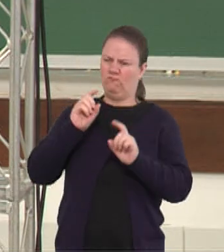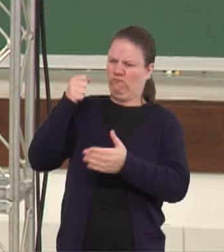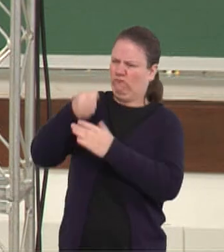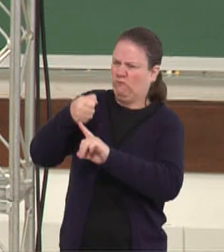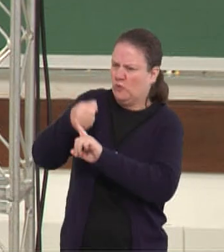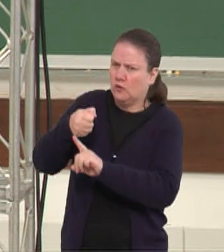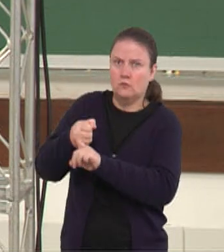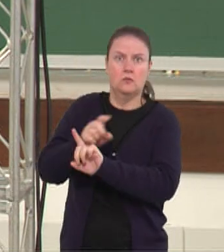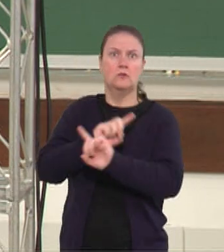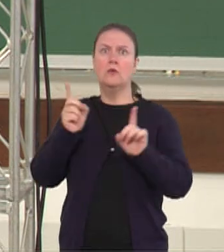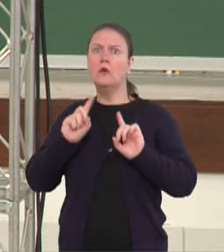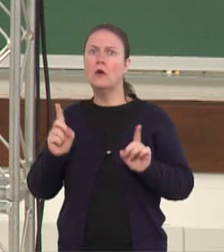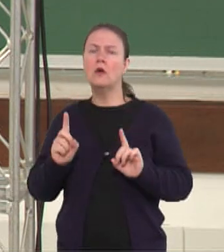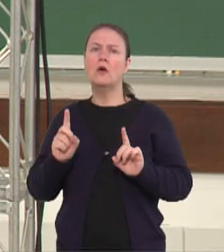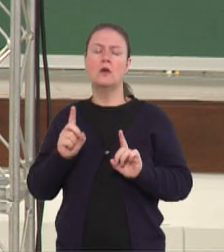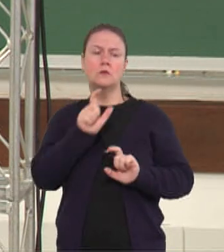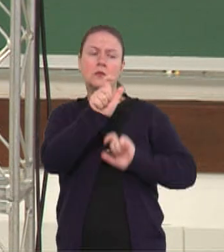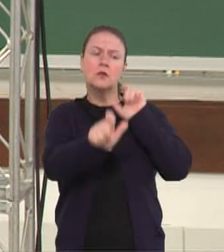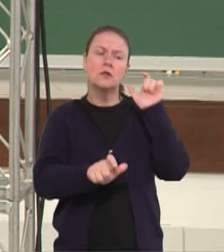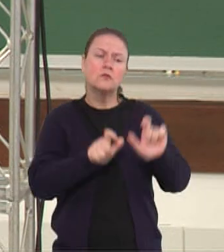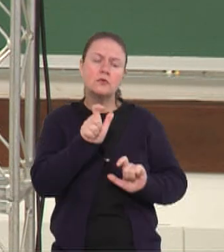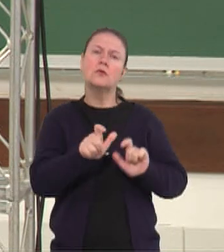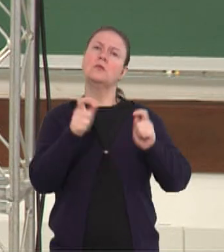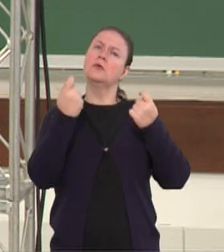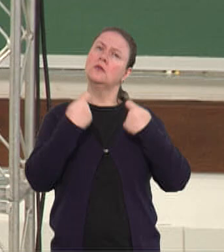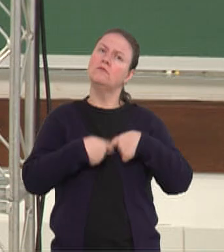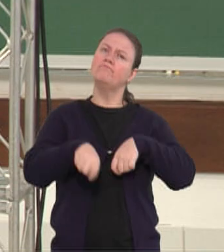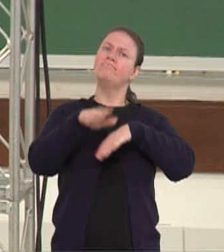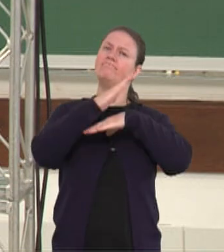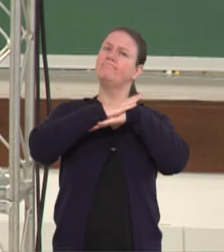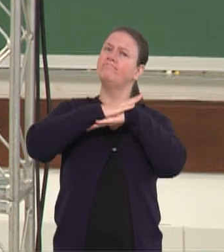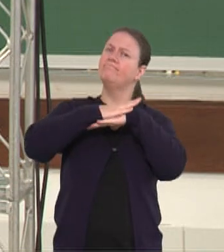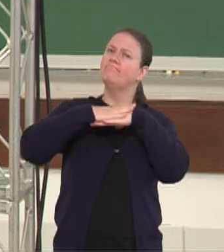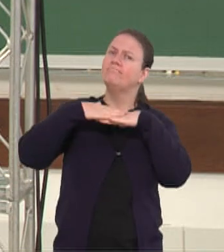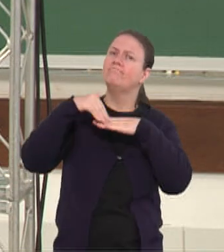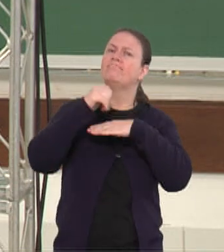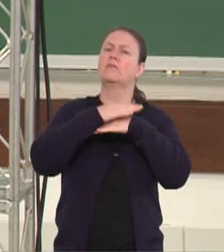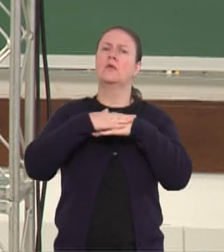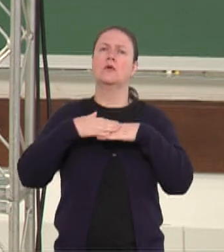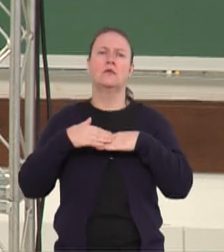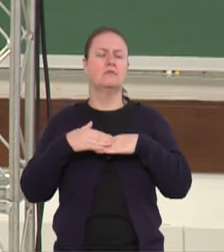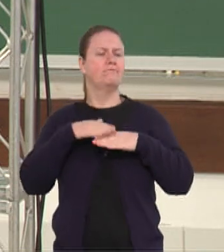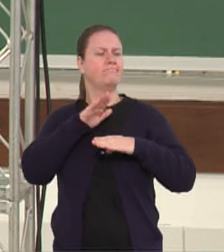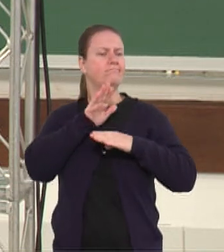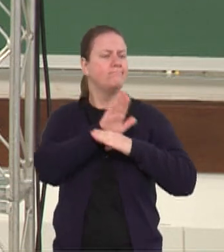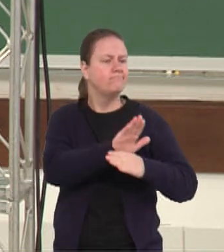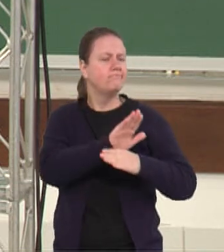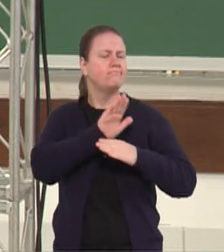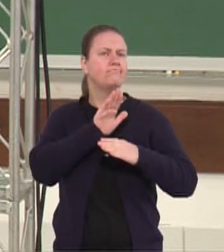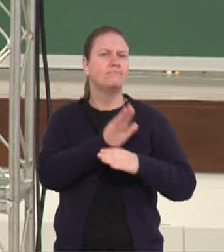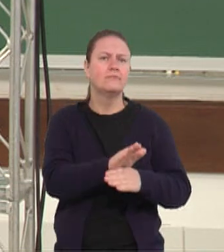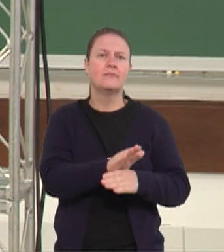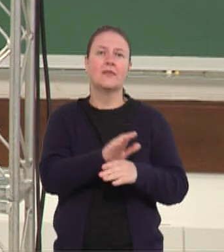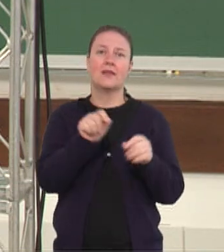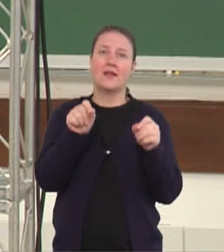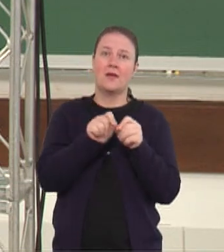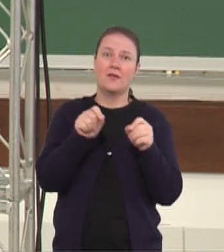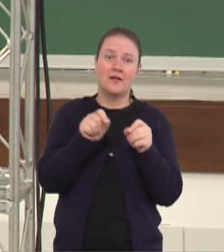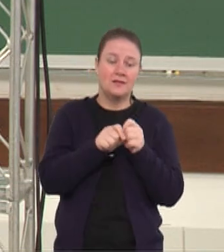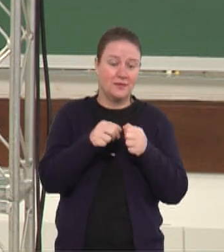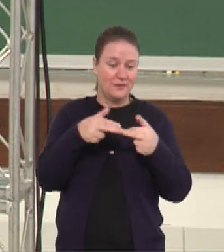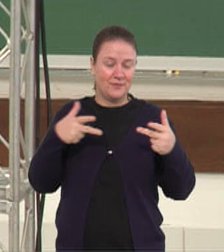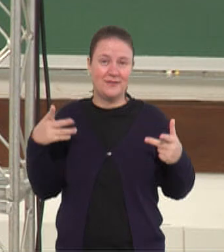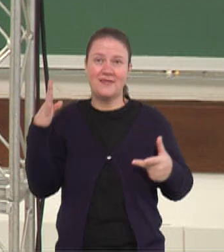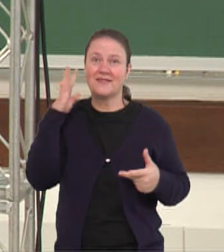as pessoas que nós amamos. Pelo contrário, né? Fazer coisas bem legais, bem gostosas,